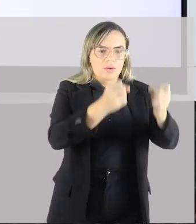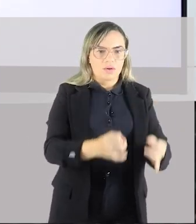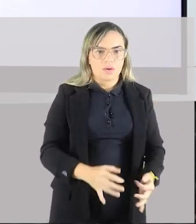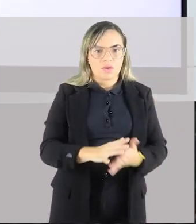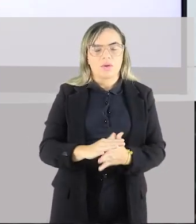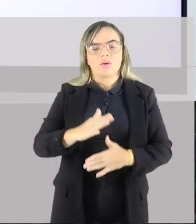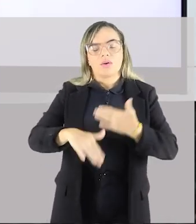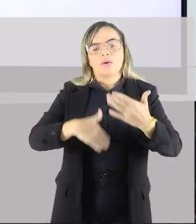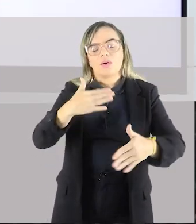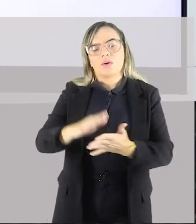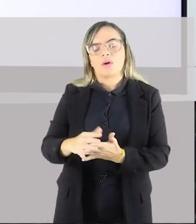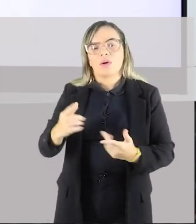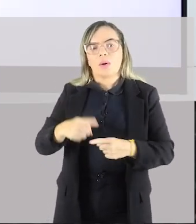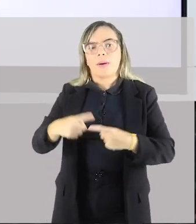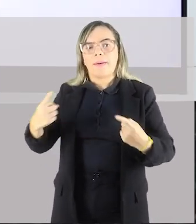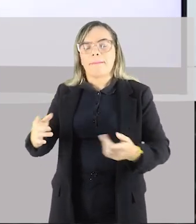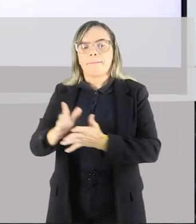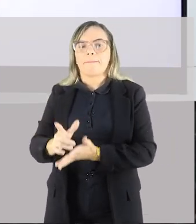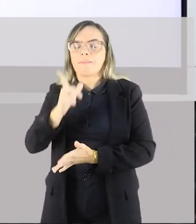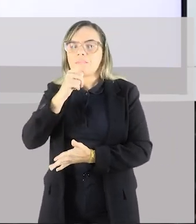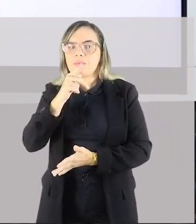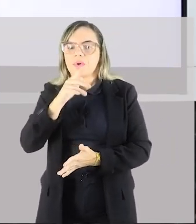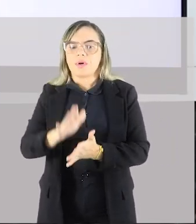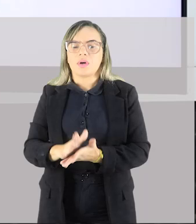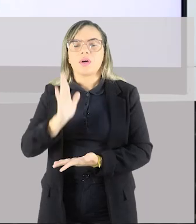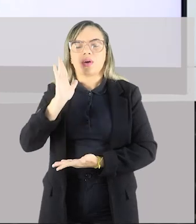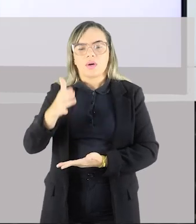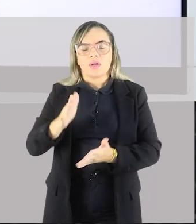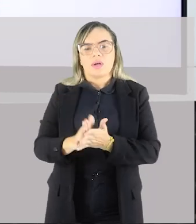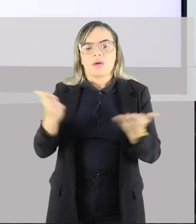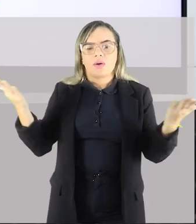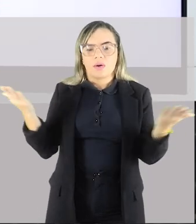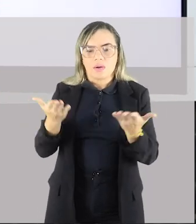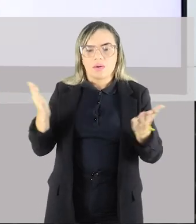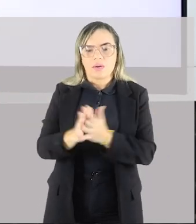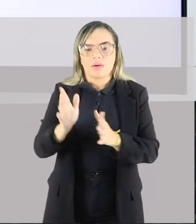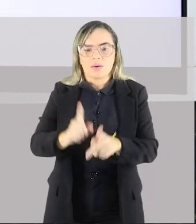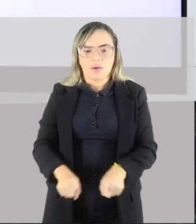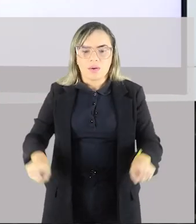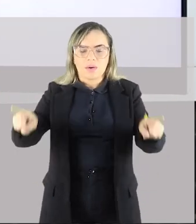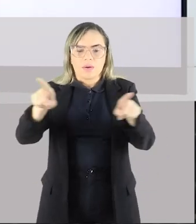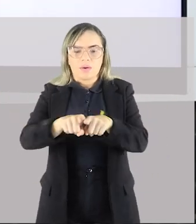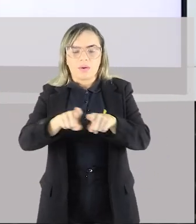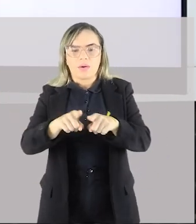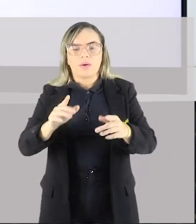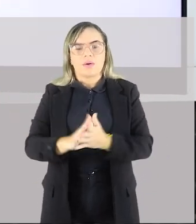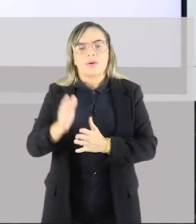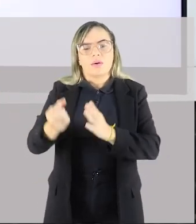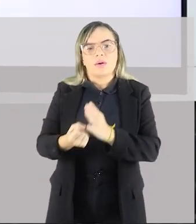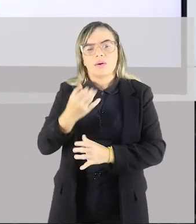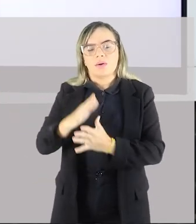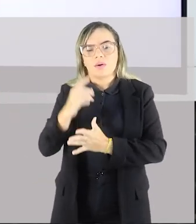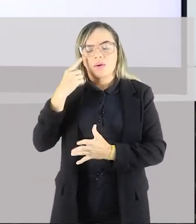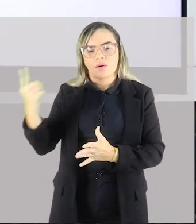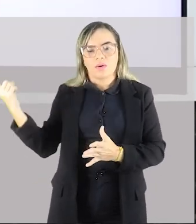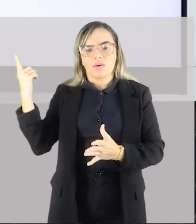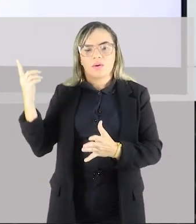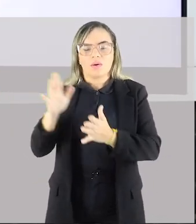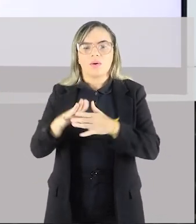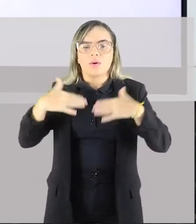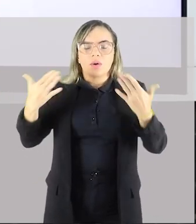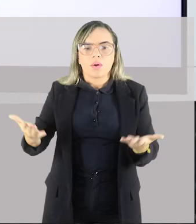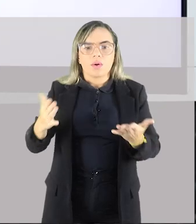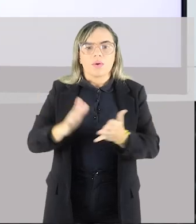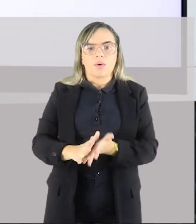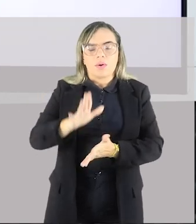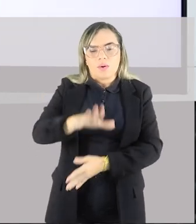os nossos processos, mas a água, a gente só vai ver ela agora também. Então, a água, ela é formada justamente, né, quando